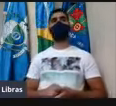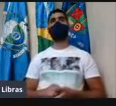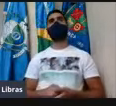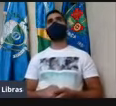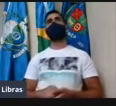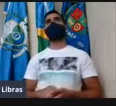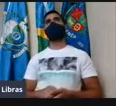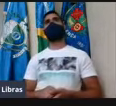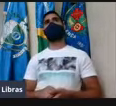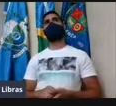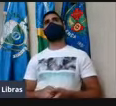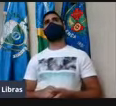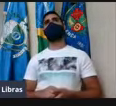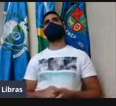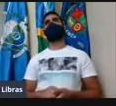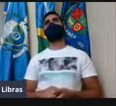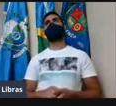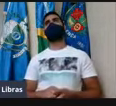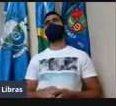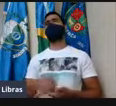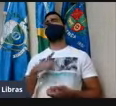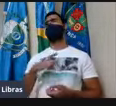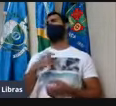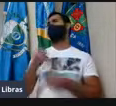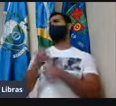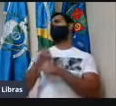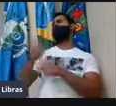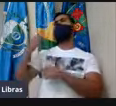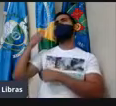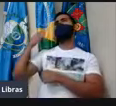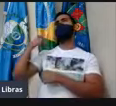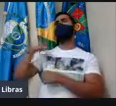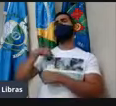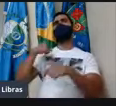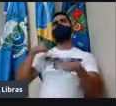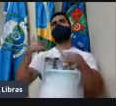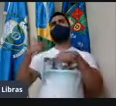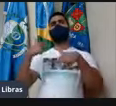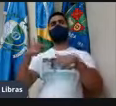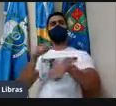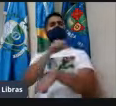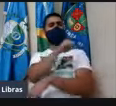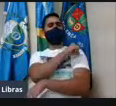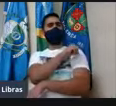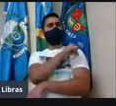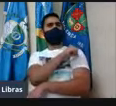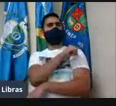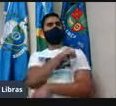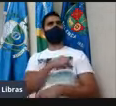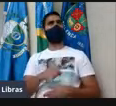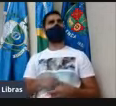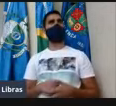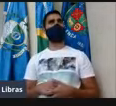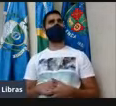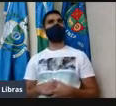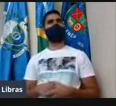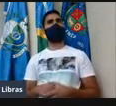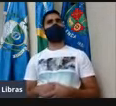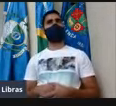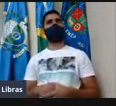Eu, há uns anos atrás, eu trabalhava no Rio e não